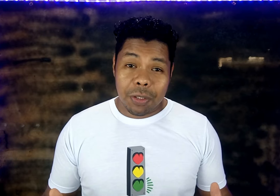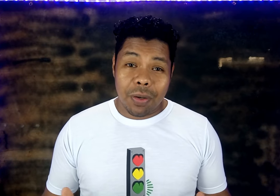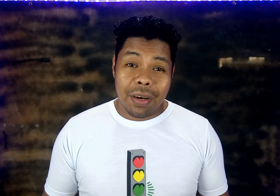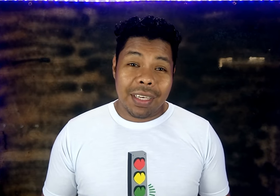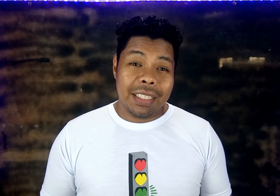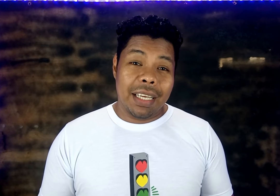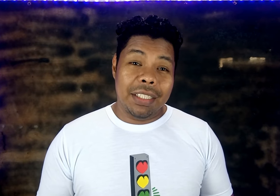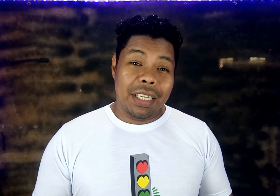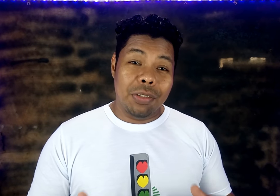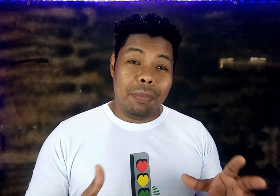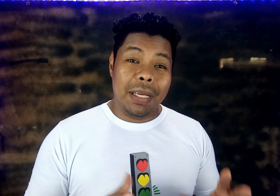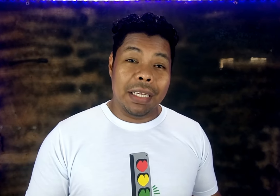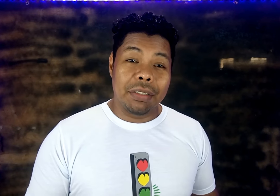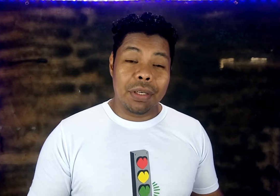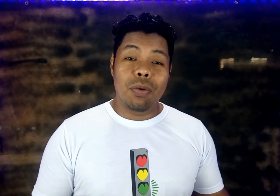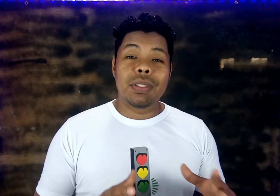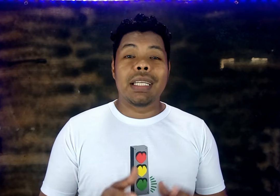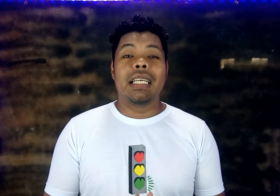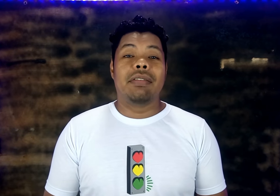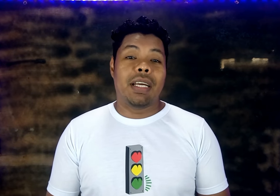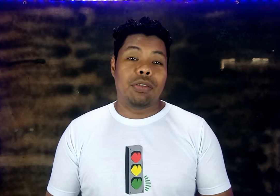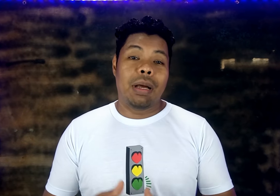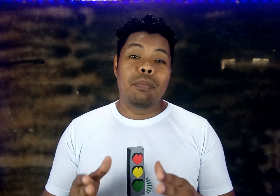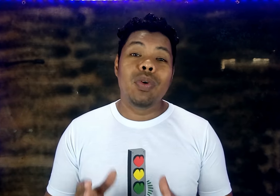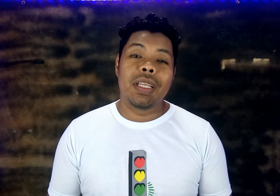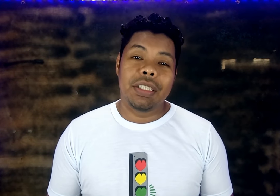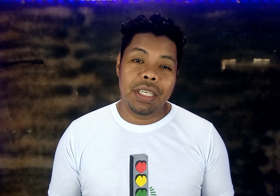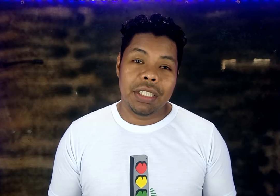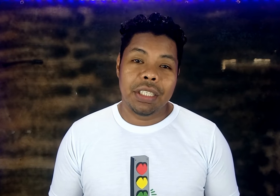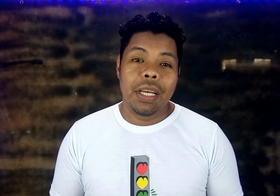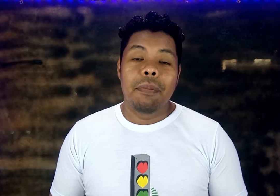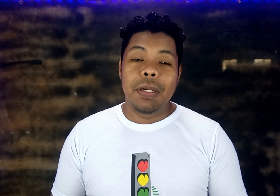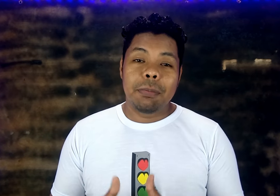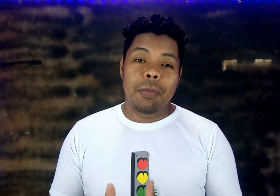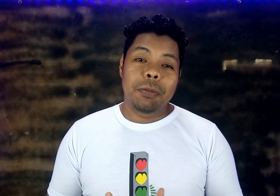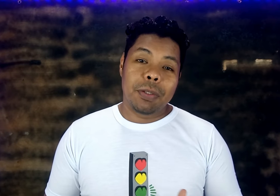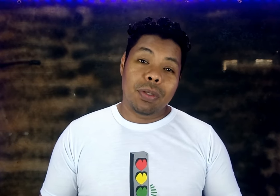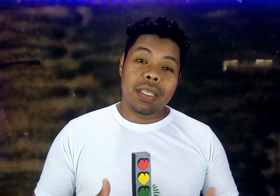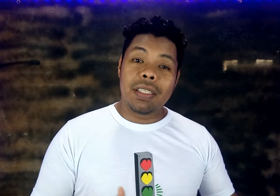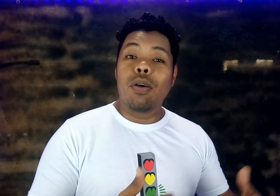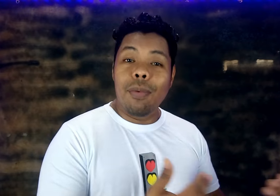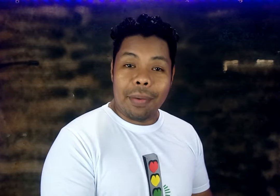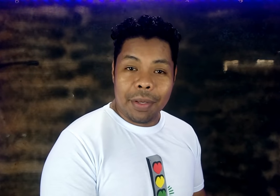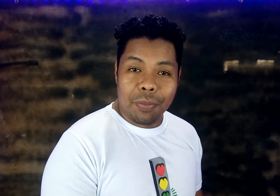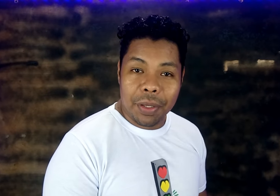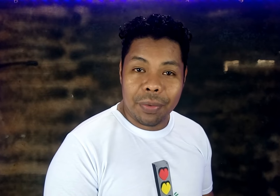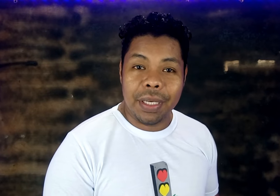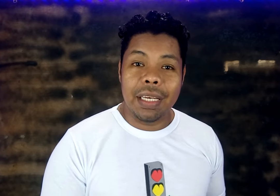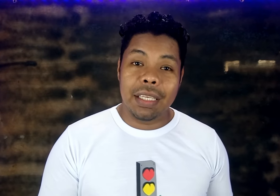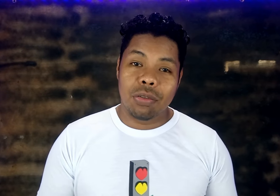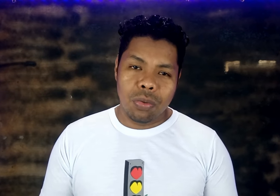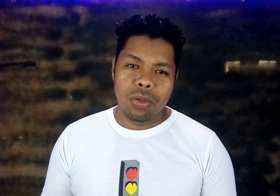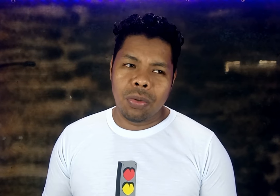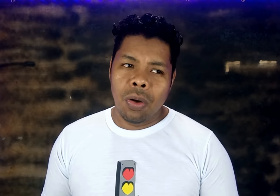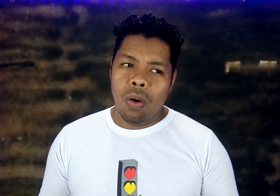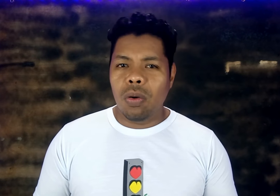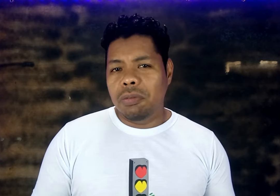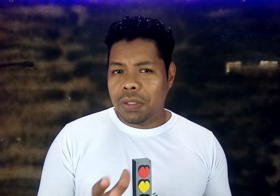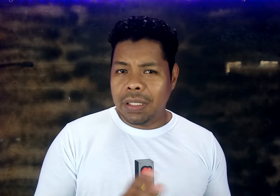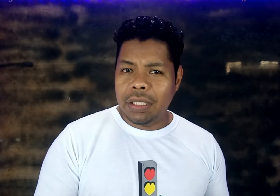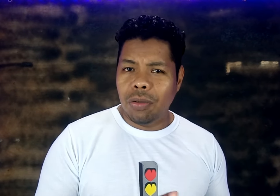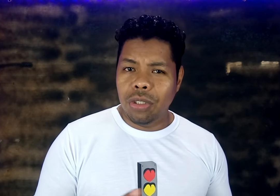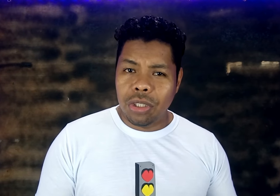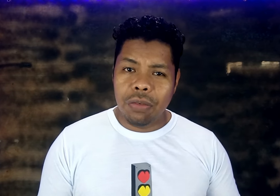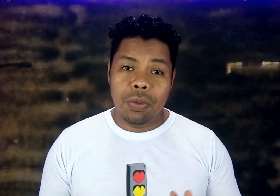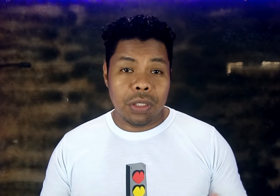vídeo de hoje pessoal, quero trazer aqui a dica de um aplicativo que com certeza vai ajudar muita gente, principalmente pessoas assim como um amigo meu, que ele é surdo ou